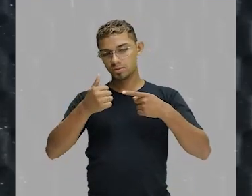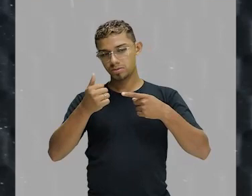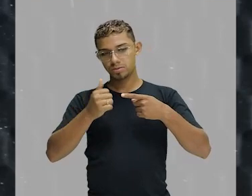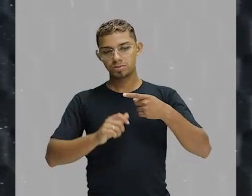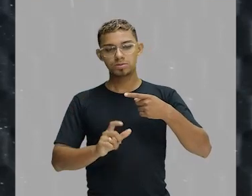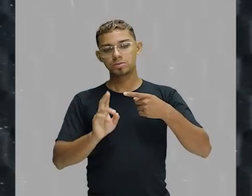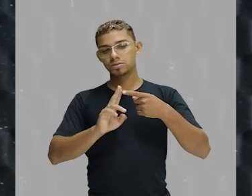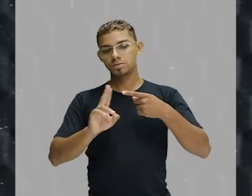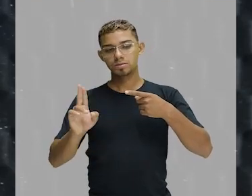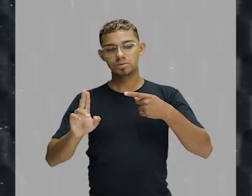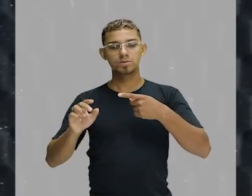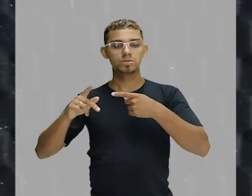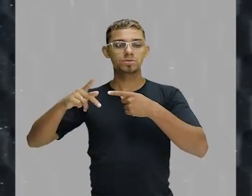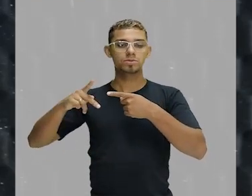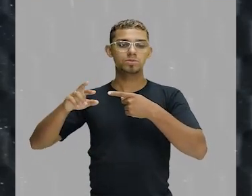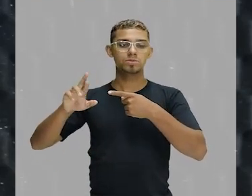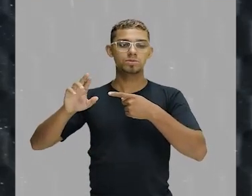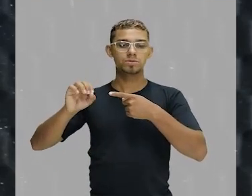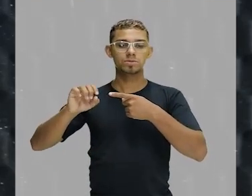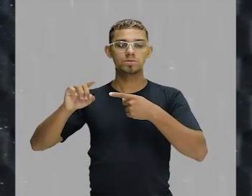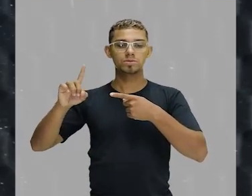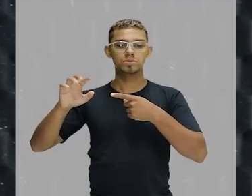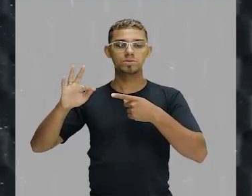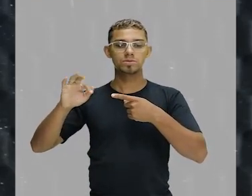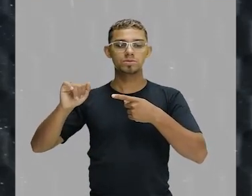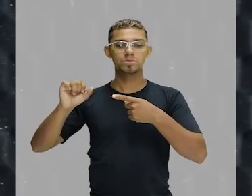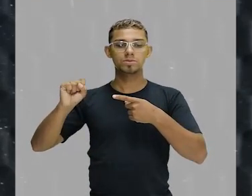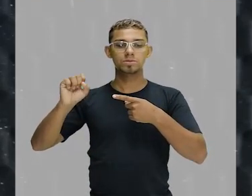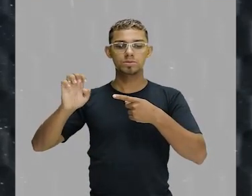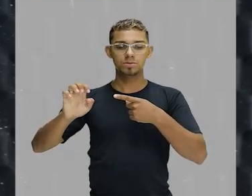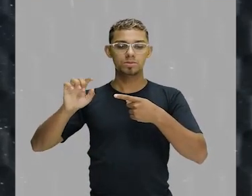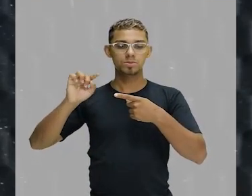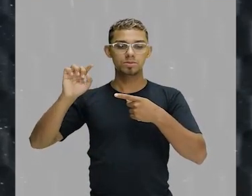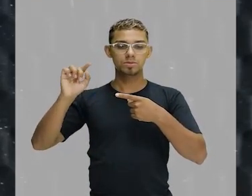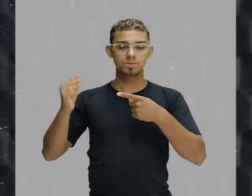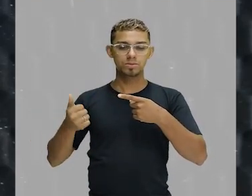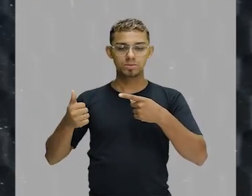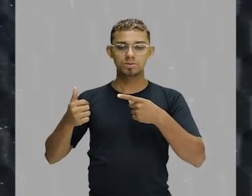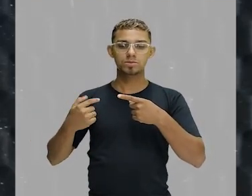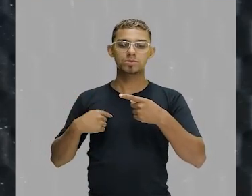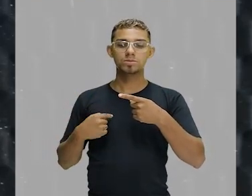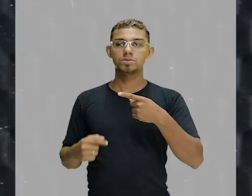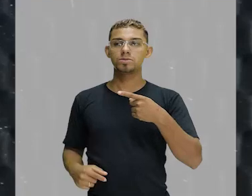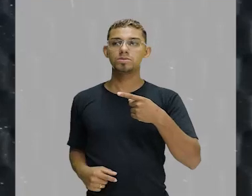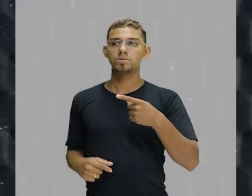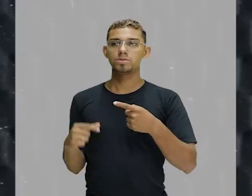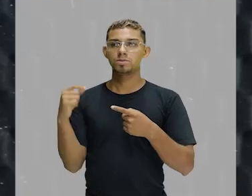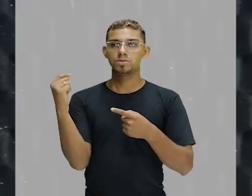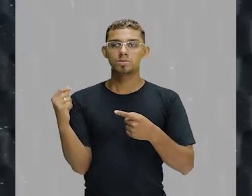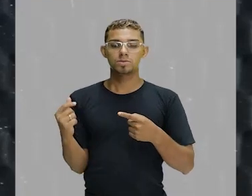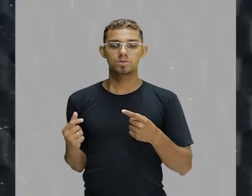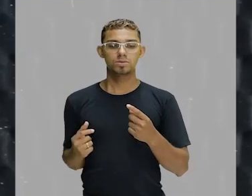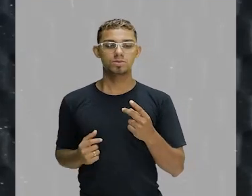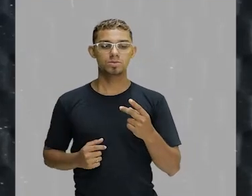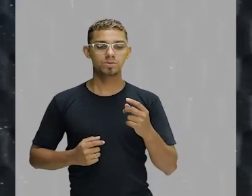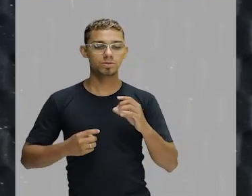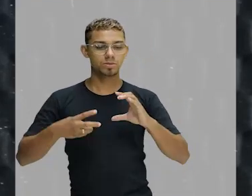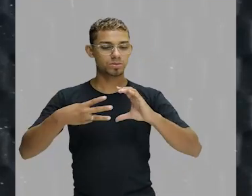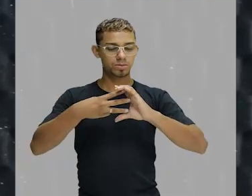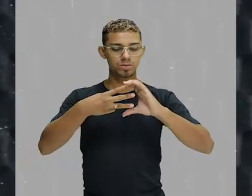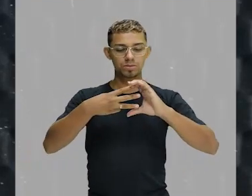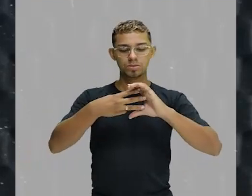divisão meiótica. Nessa primeira divisão meiótica, eu tenho aqui uma célula com 4